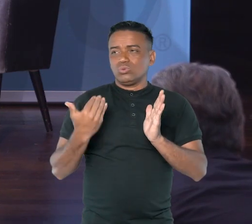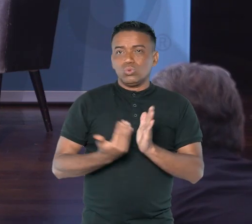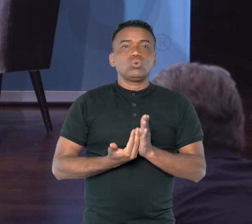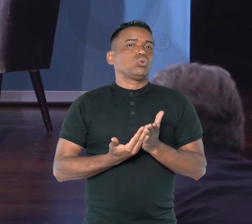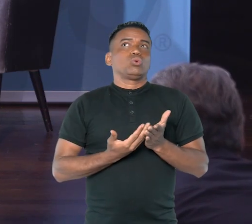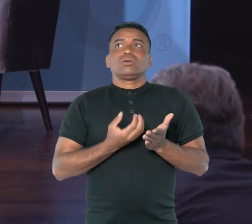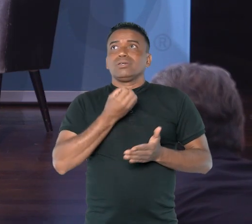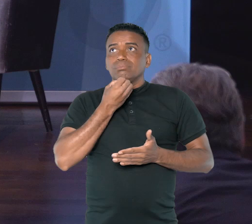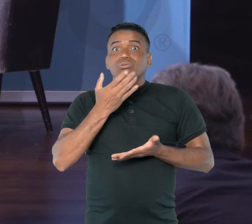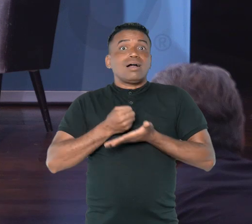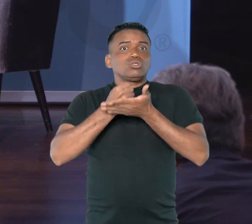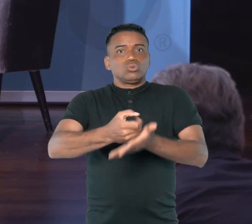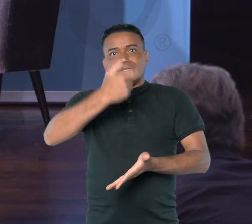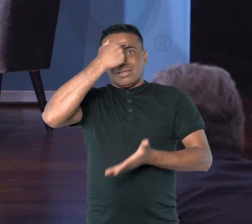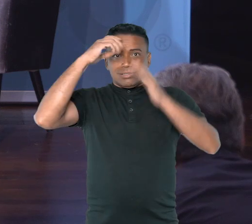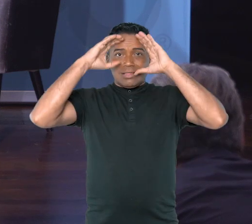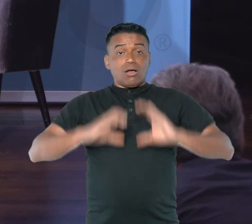forma um bom cidadão, né?